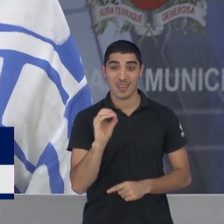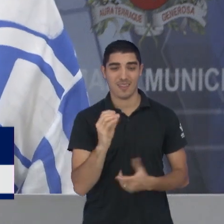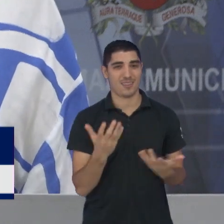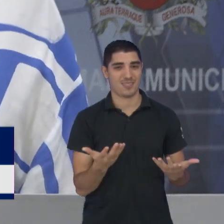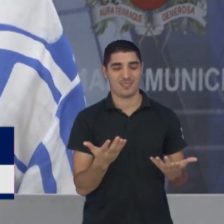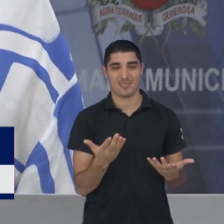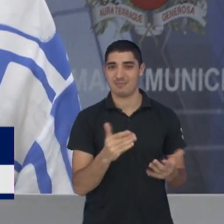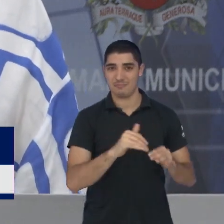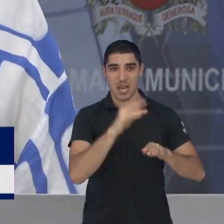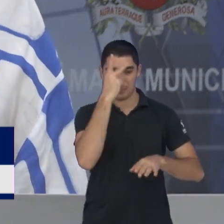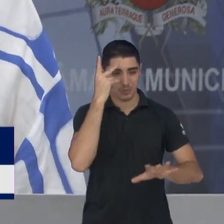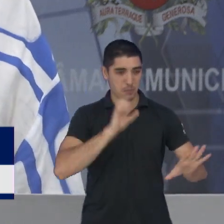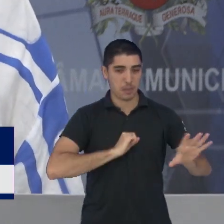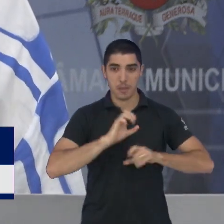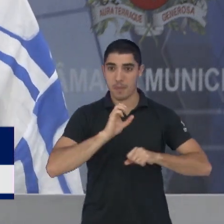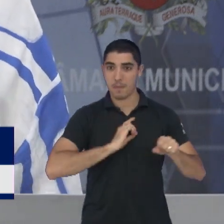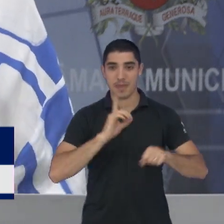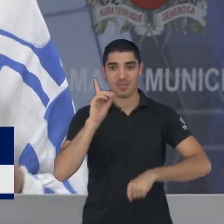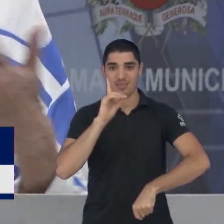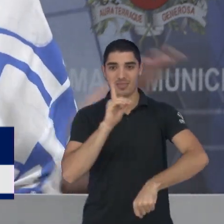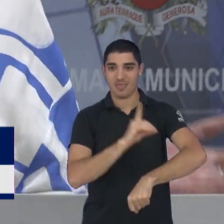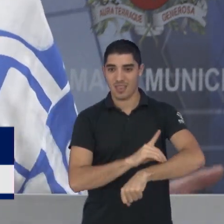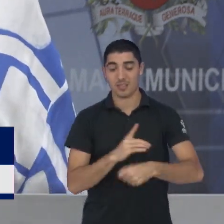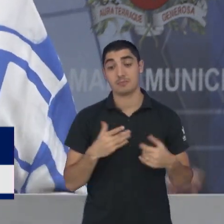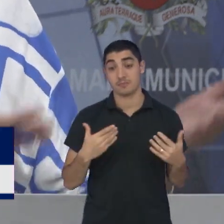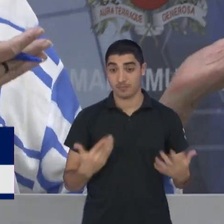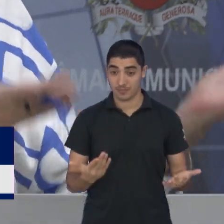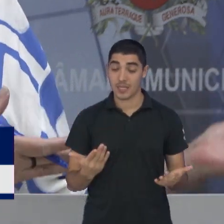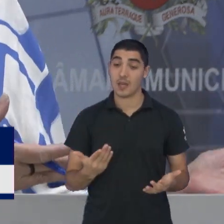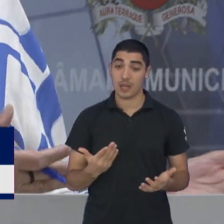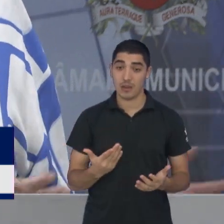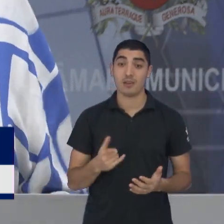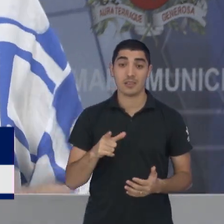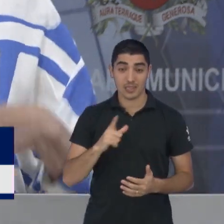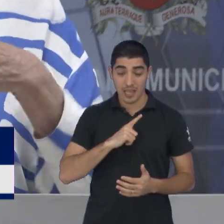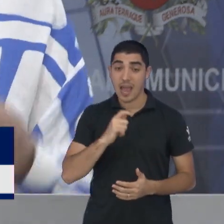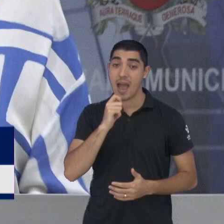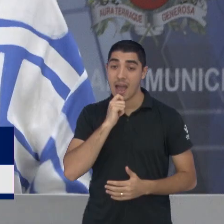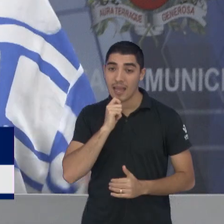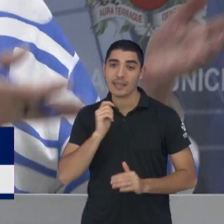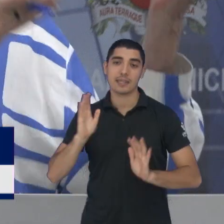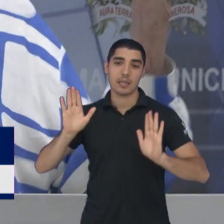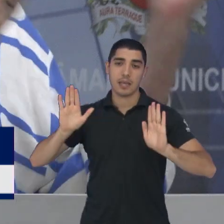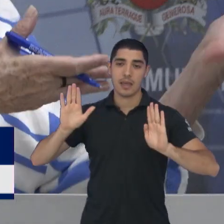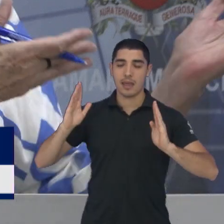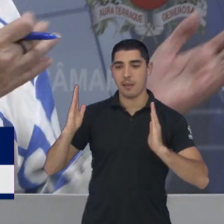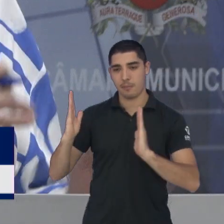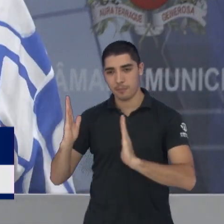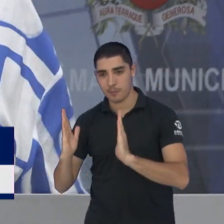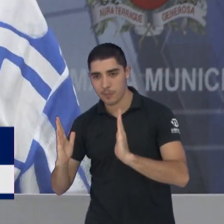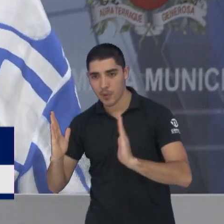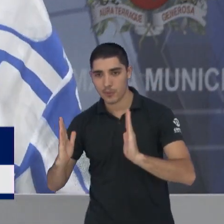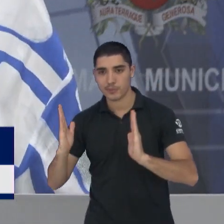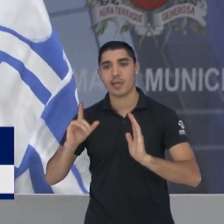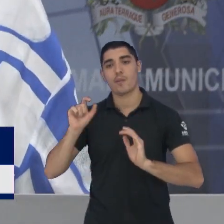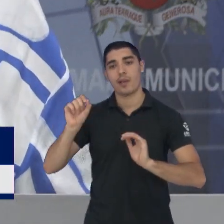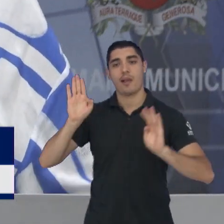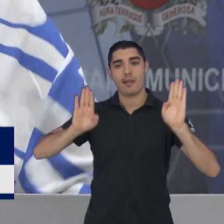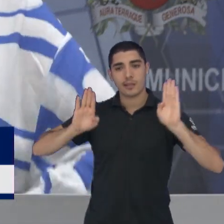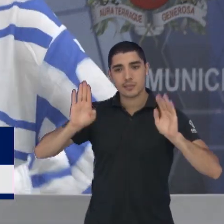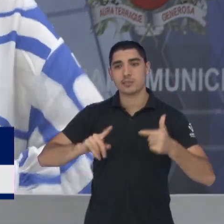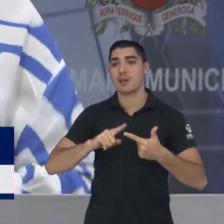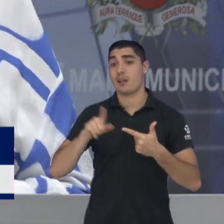em plena ascensão da dengue. Então, tem todo um processo de licitação, a retaguarda continua